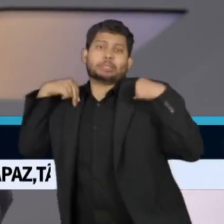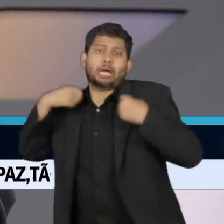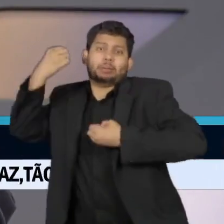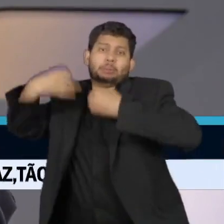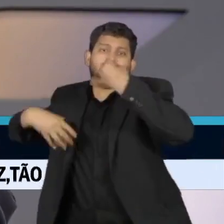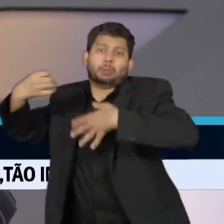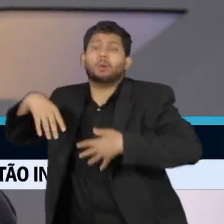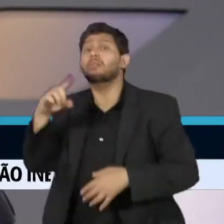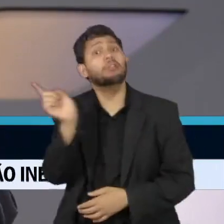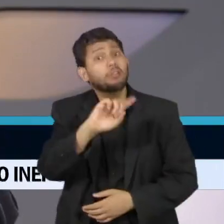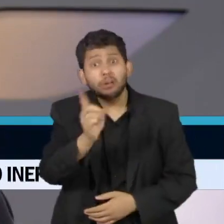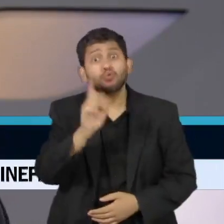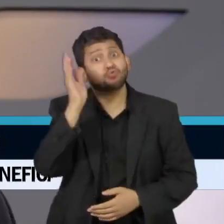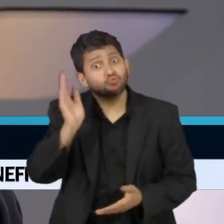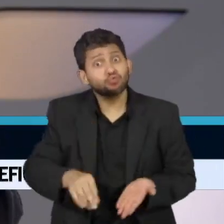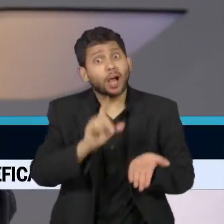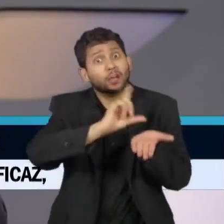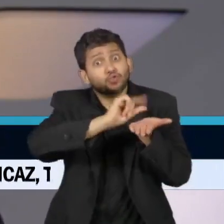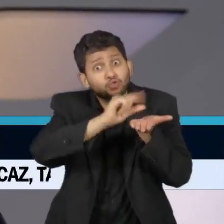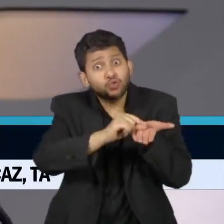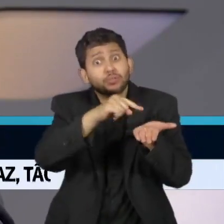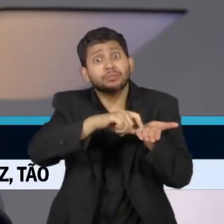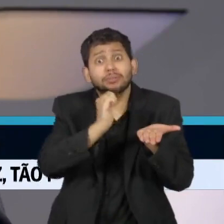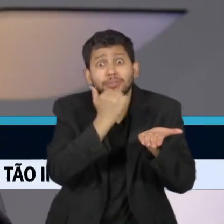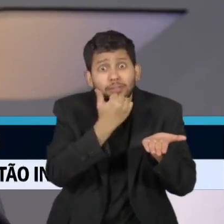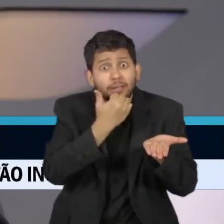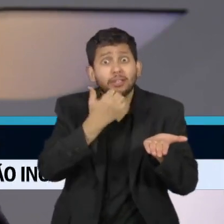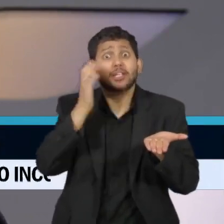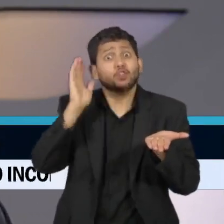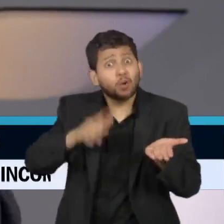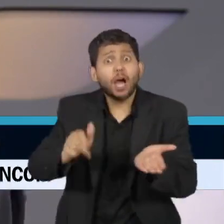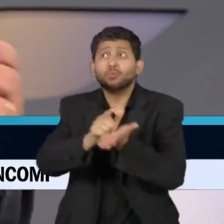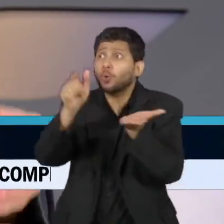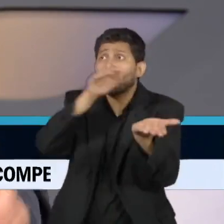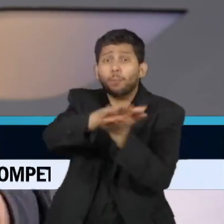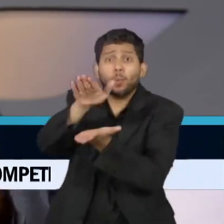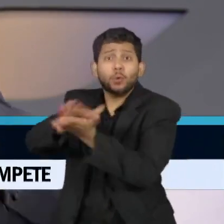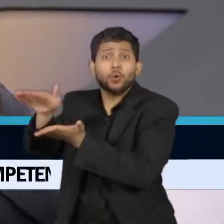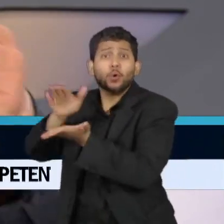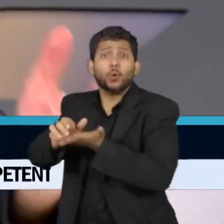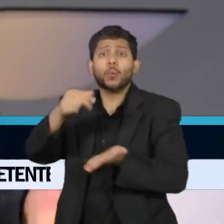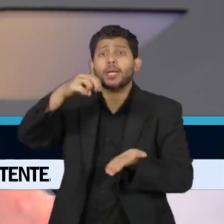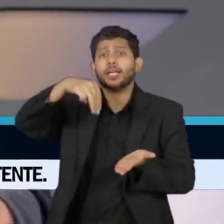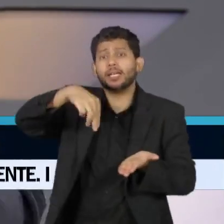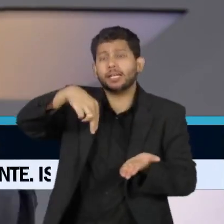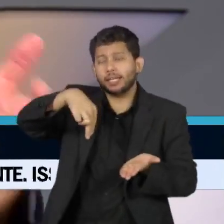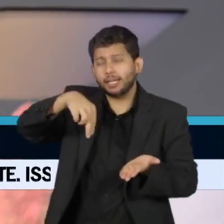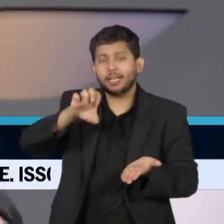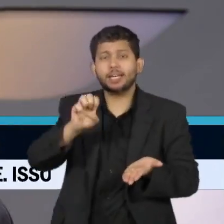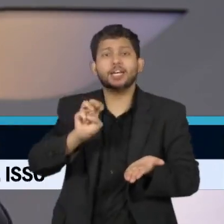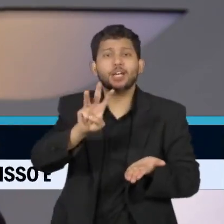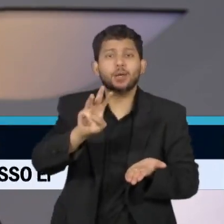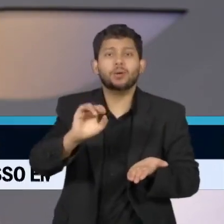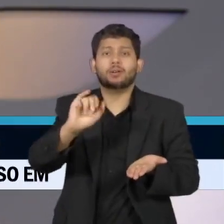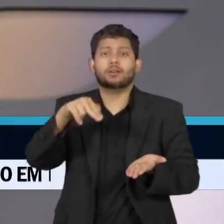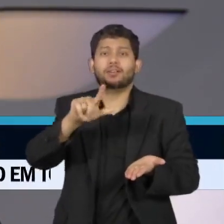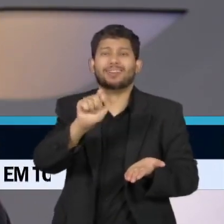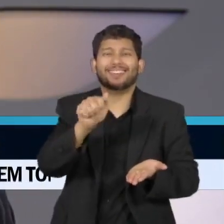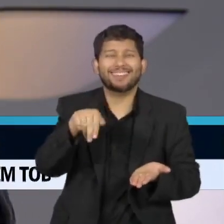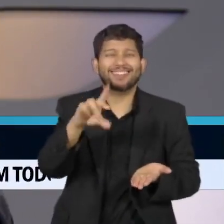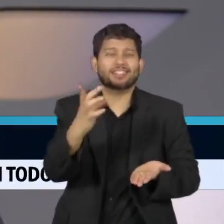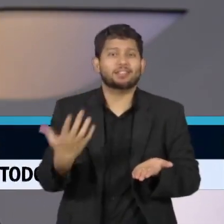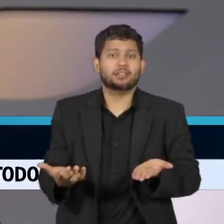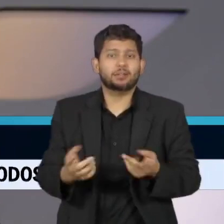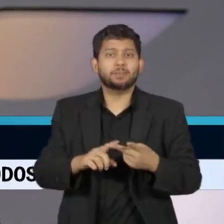artigos científicos publicados em jornais de alto prestígio em medicina, no New England, no Lancet, no JAMA. Tem países